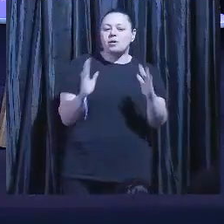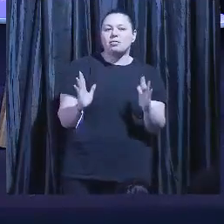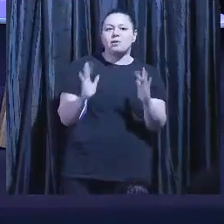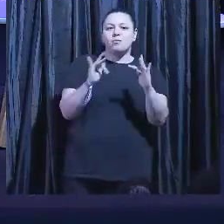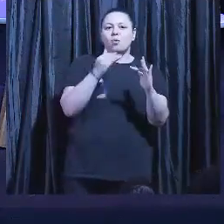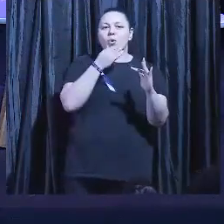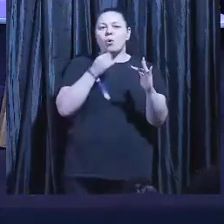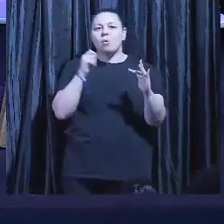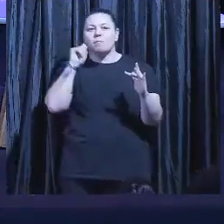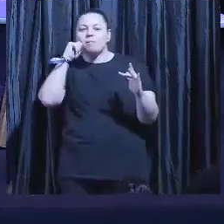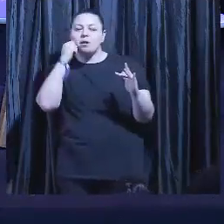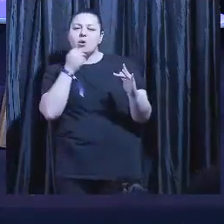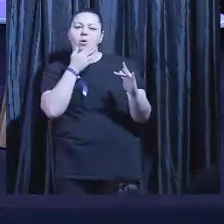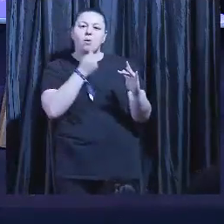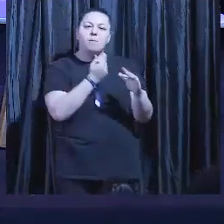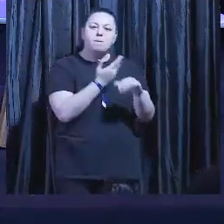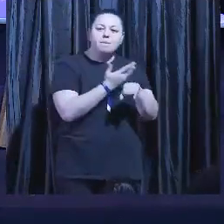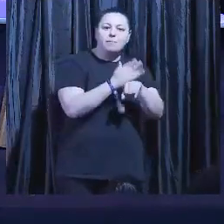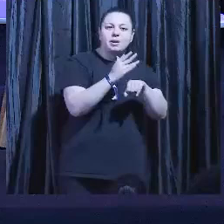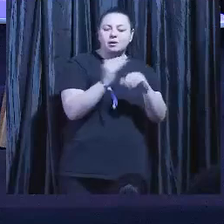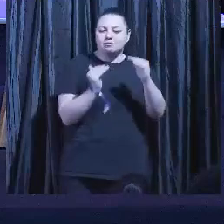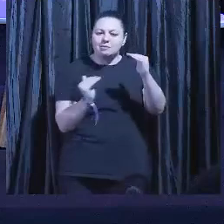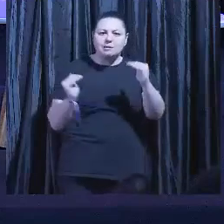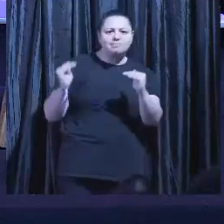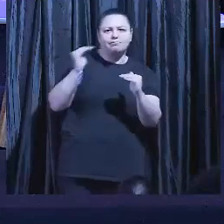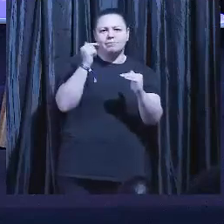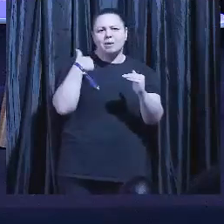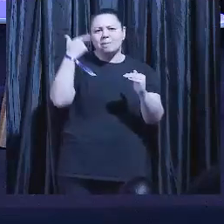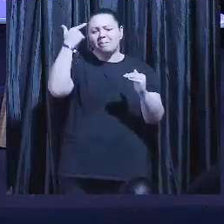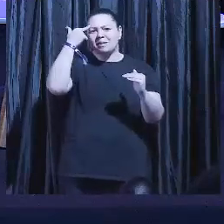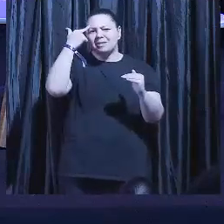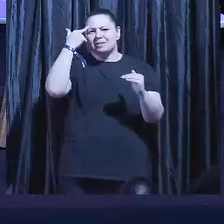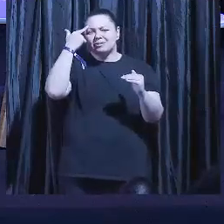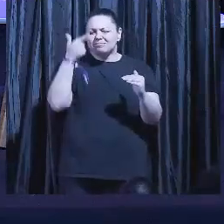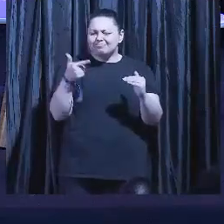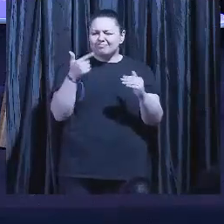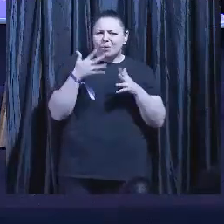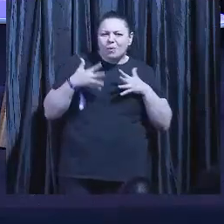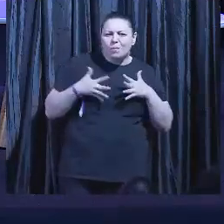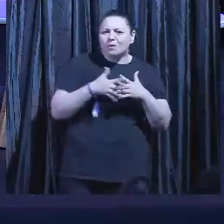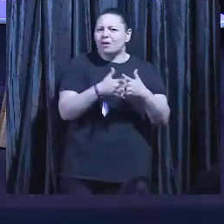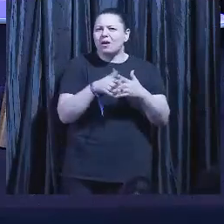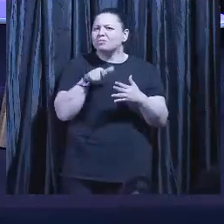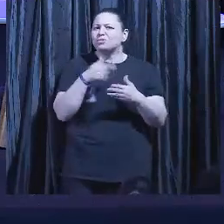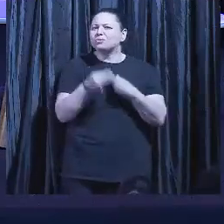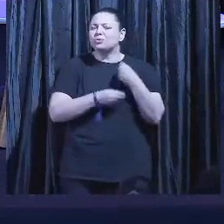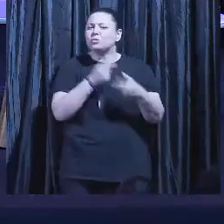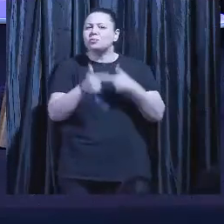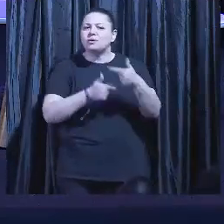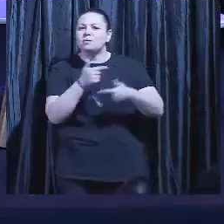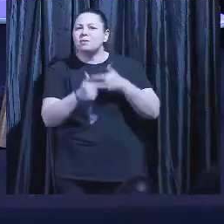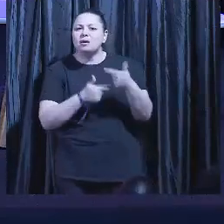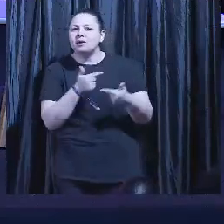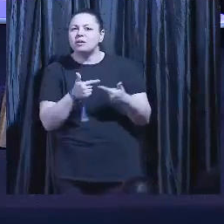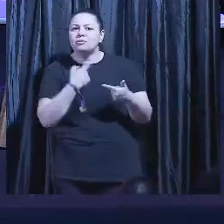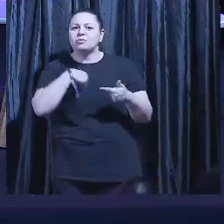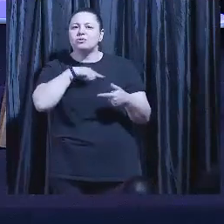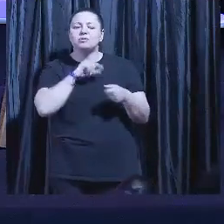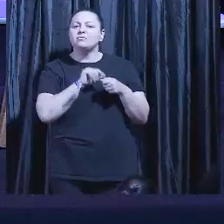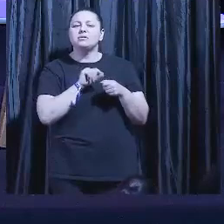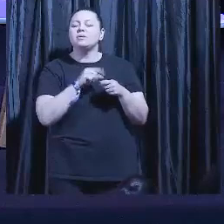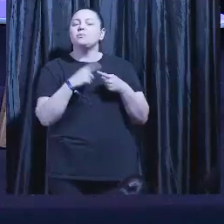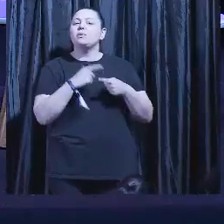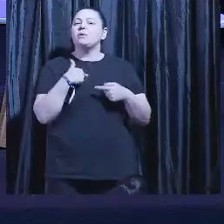que isso é complicado. E eu estava lembrando, como isso tem a ver com o trabalho que a gente faz, que é, eu queria